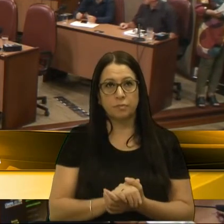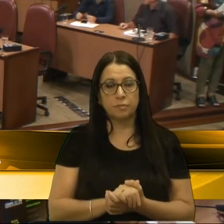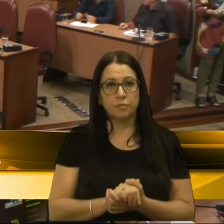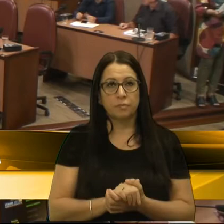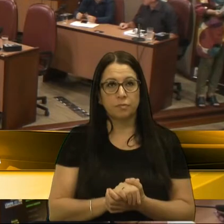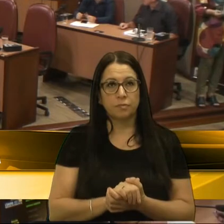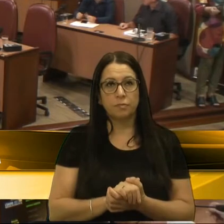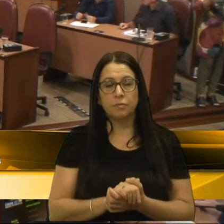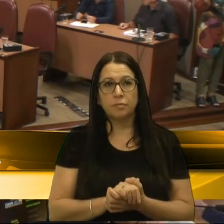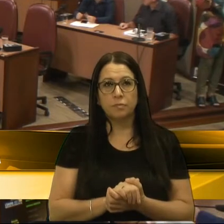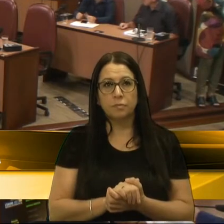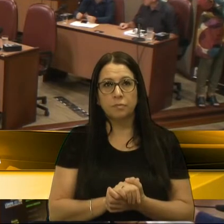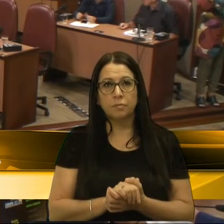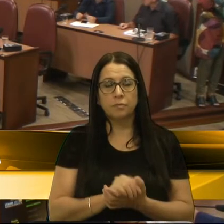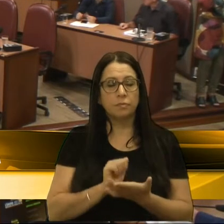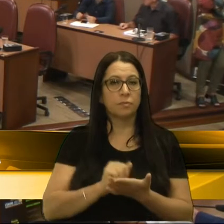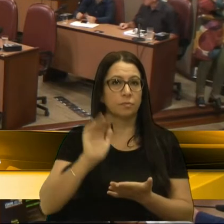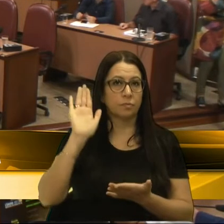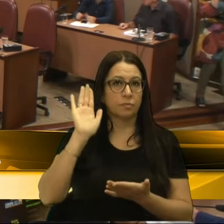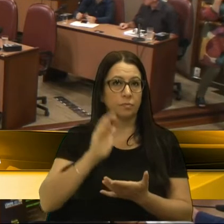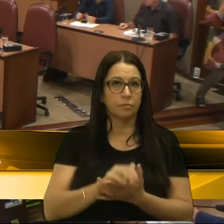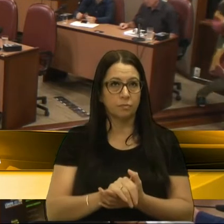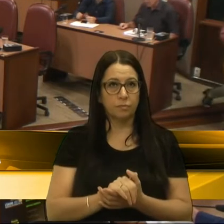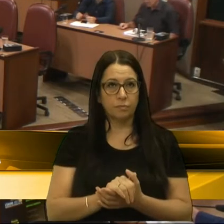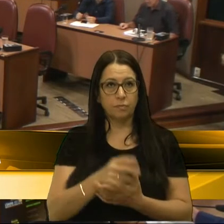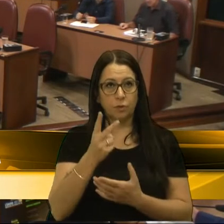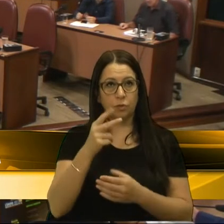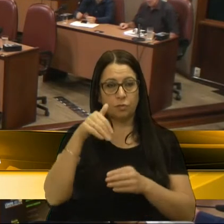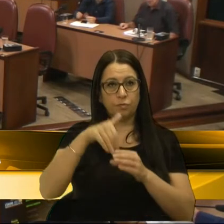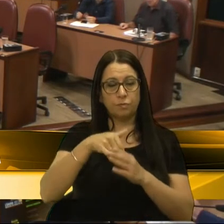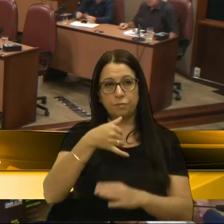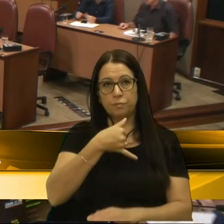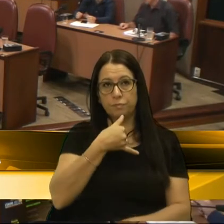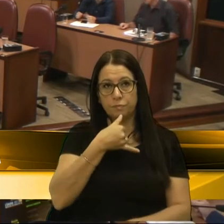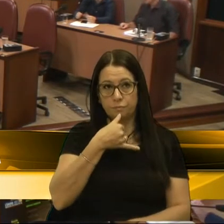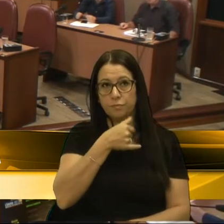Entre protocolo 2. Peço a palavra. Dois votos de pesar.